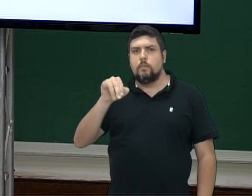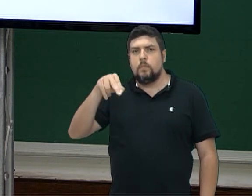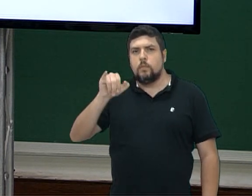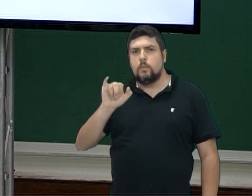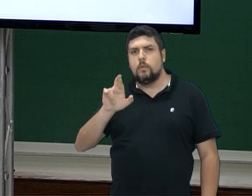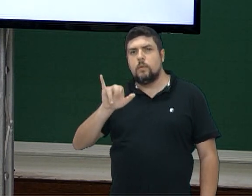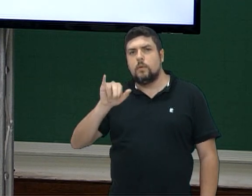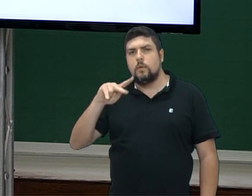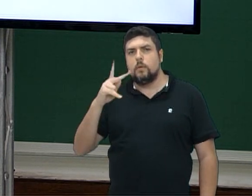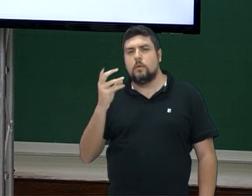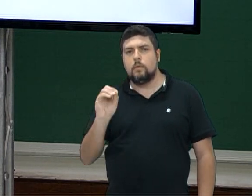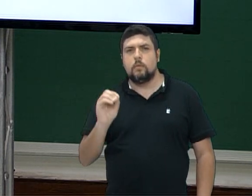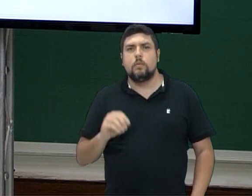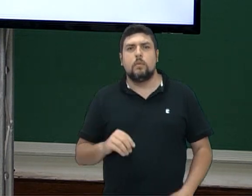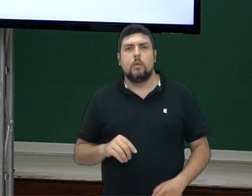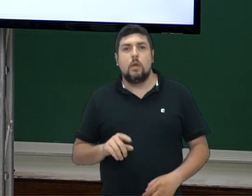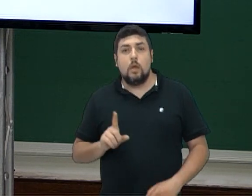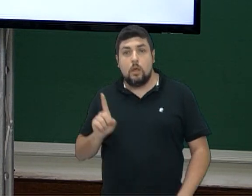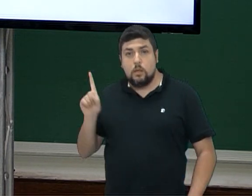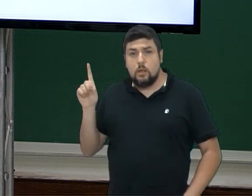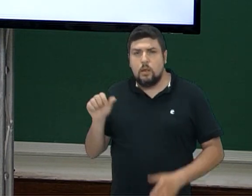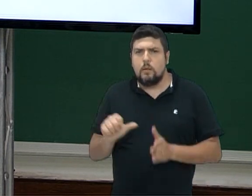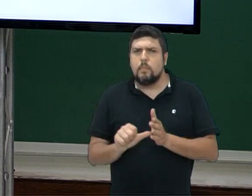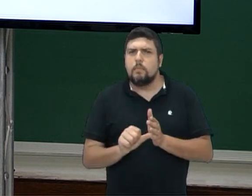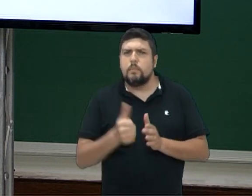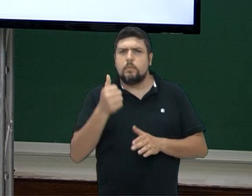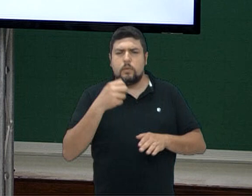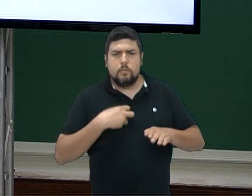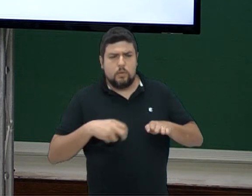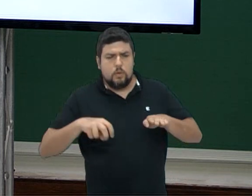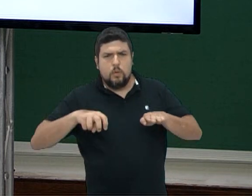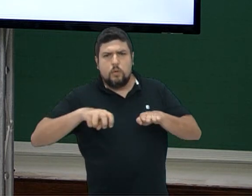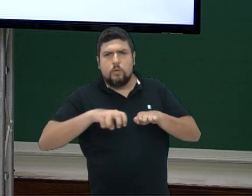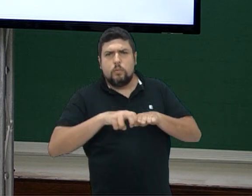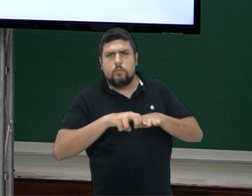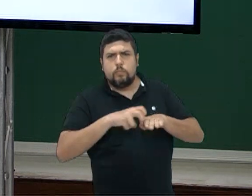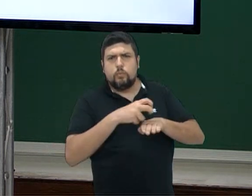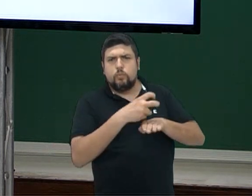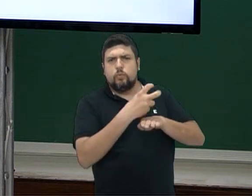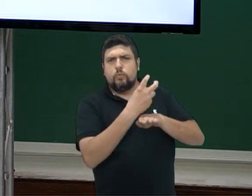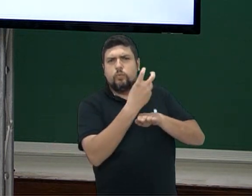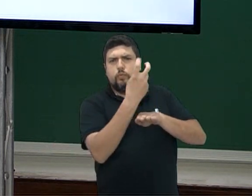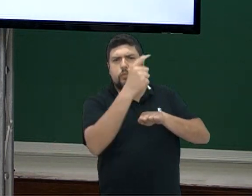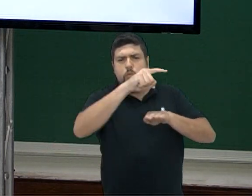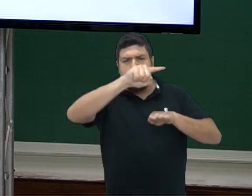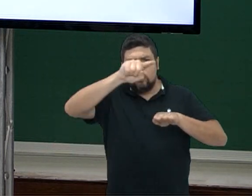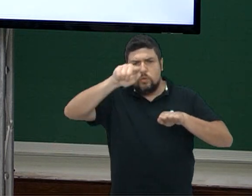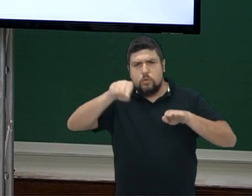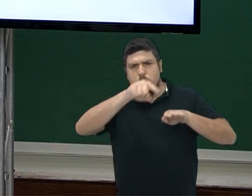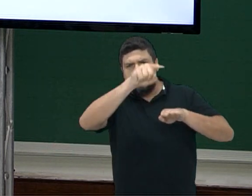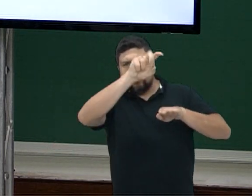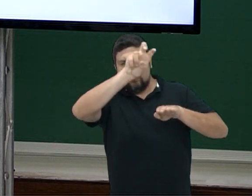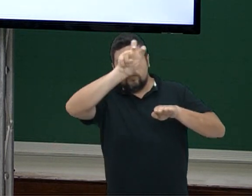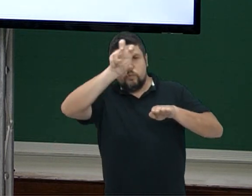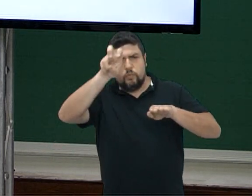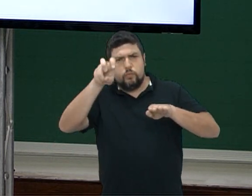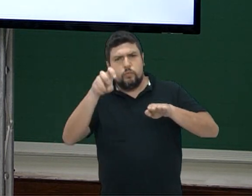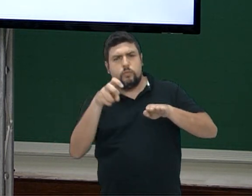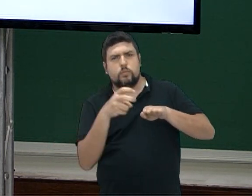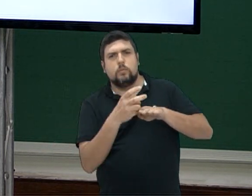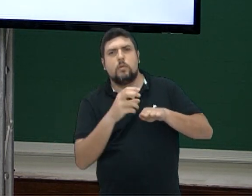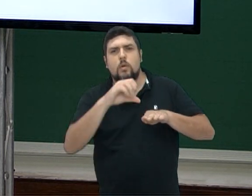dos primeiros a executar pela primeira vez a manobra chamada 900, que seria 900 graus de giro na